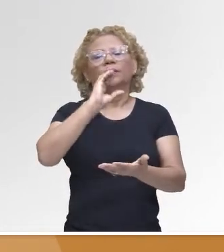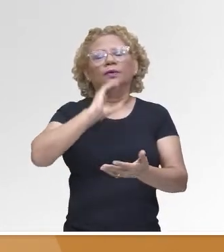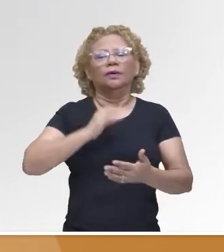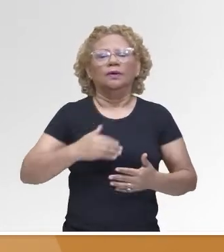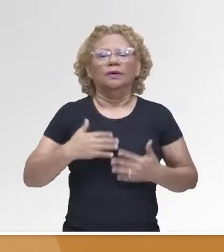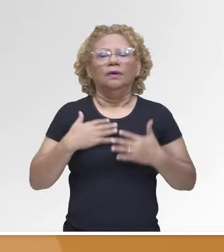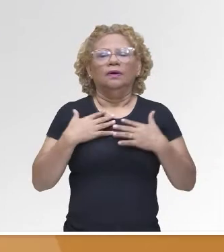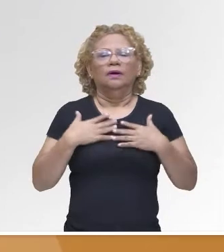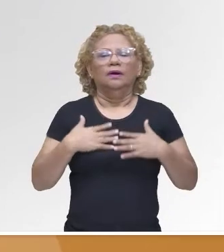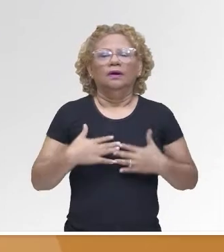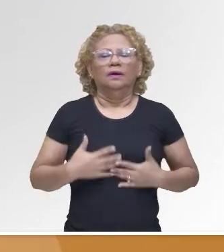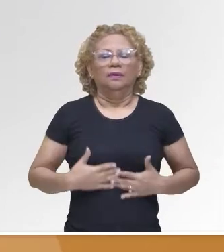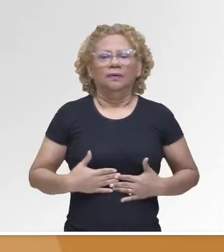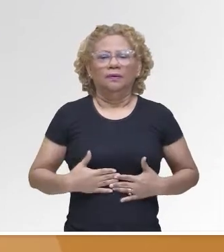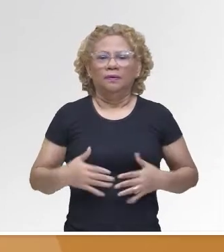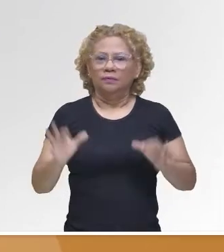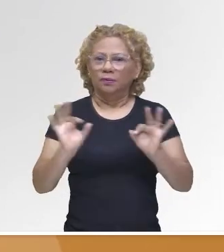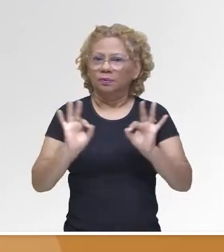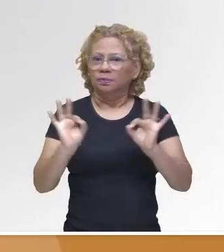momento,